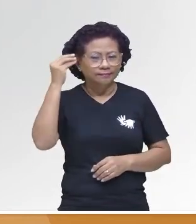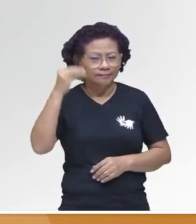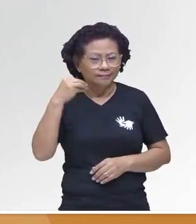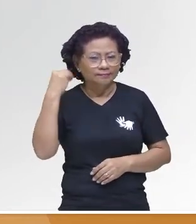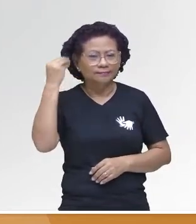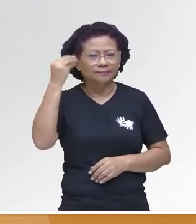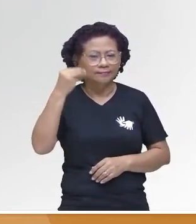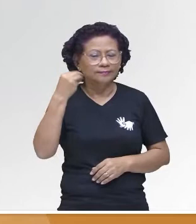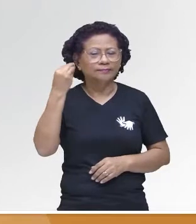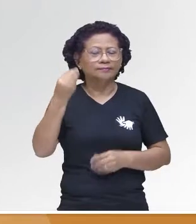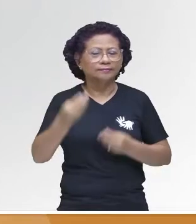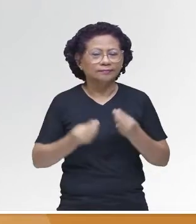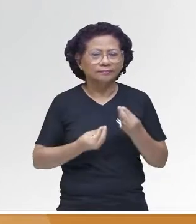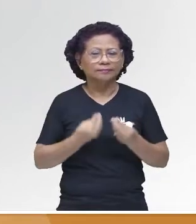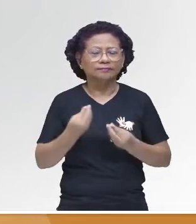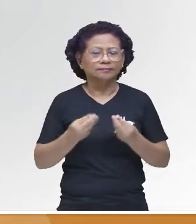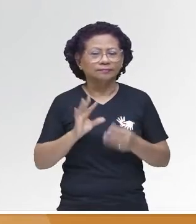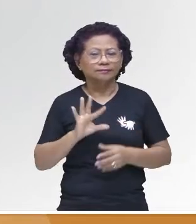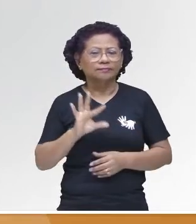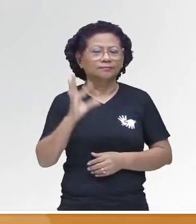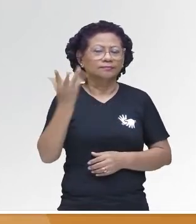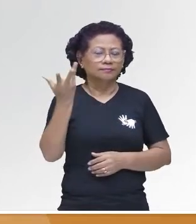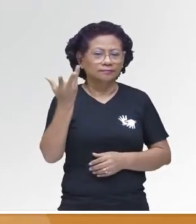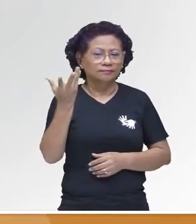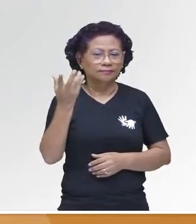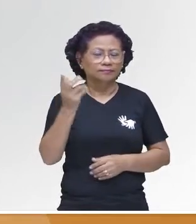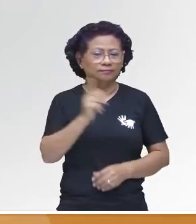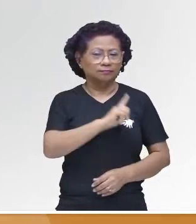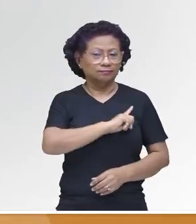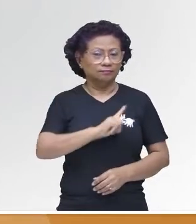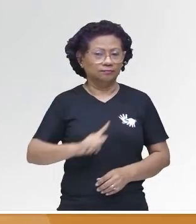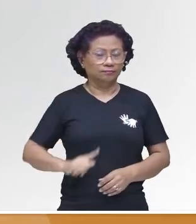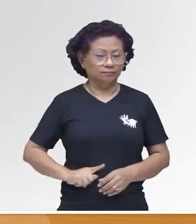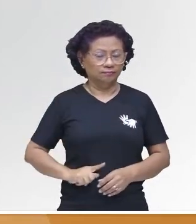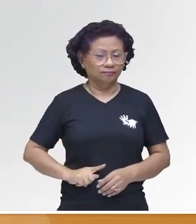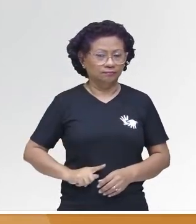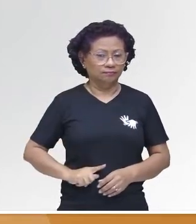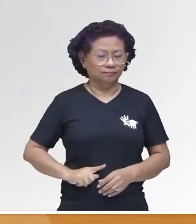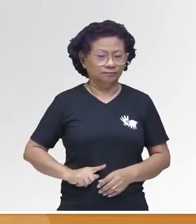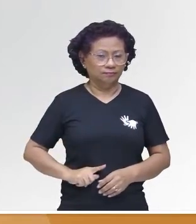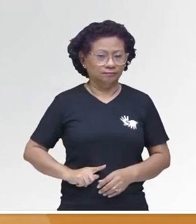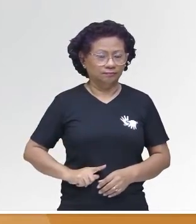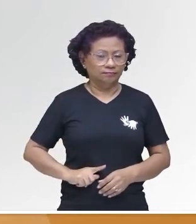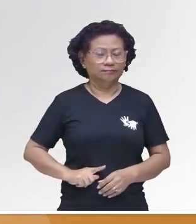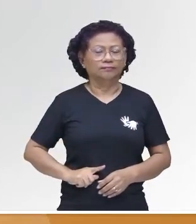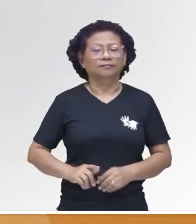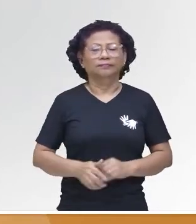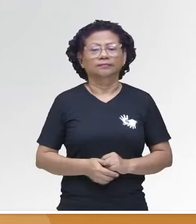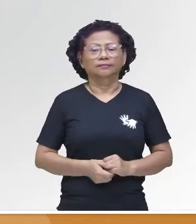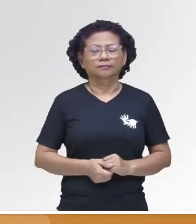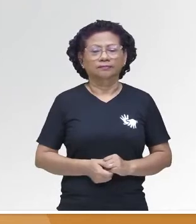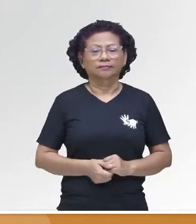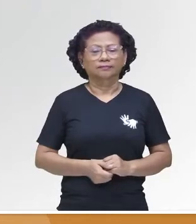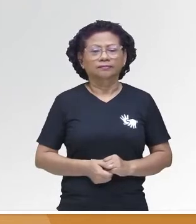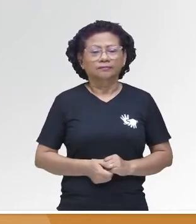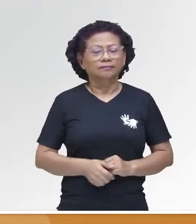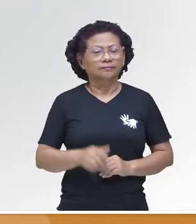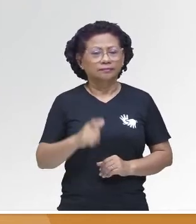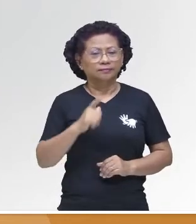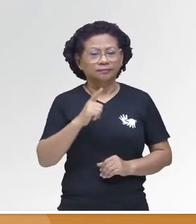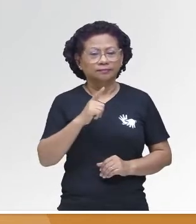descentralização. Tá? O que aconteceu? O governo central, o governo dos regentes, deu uma